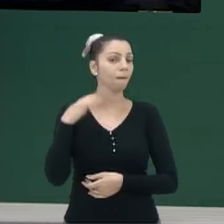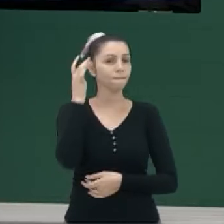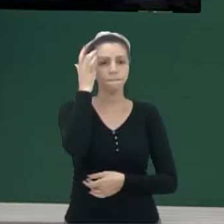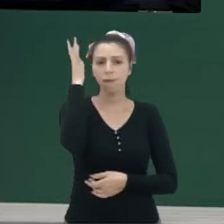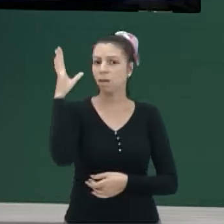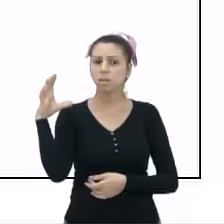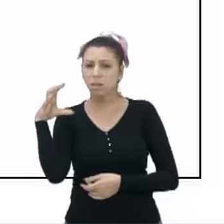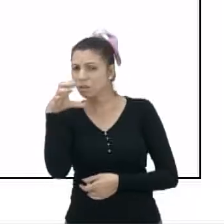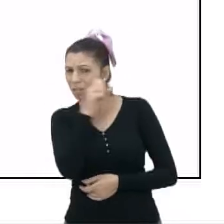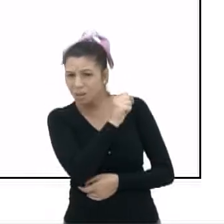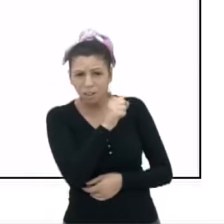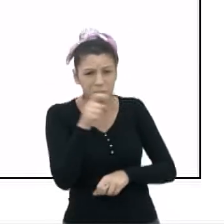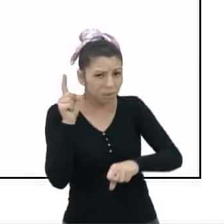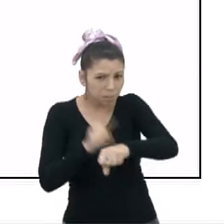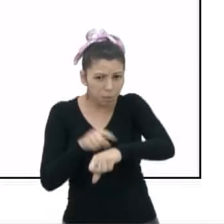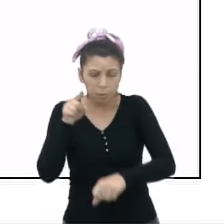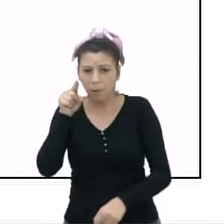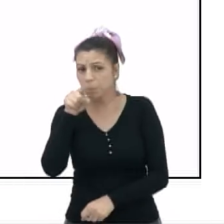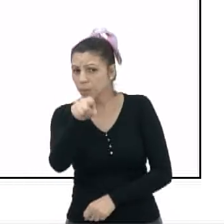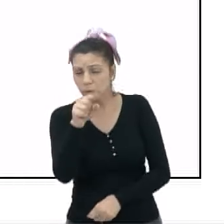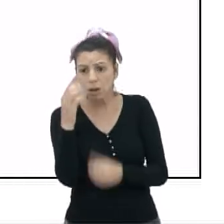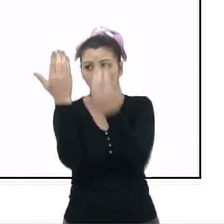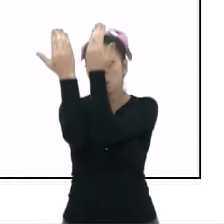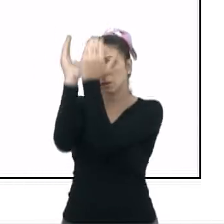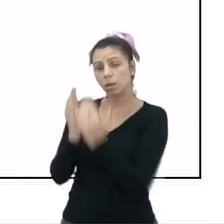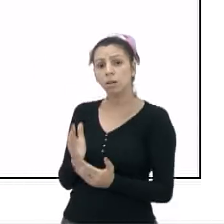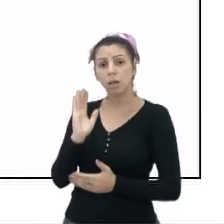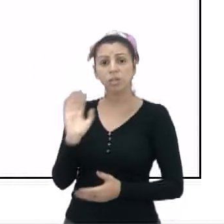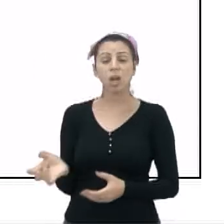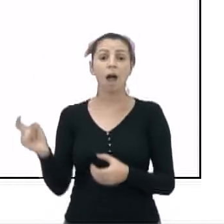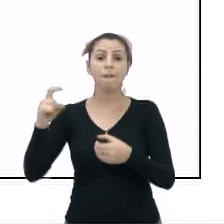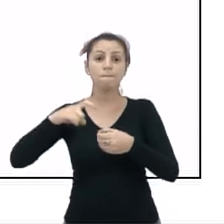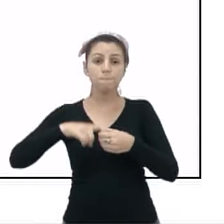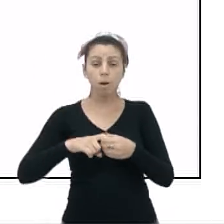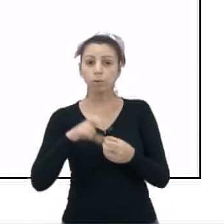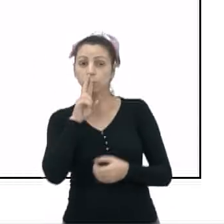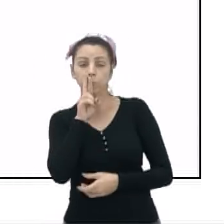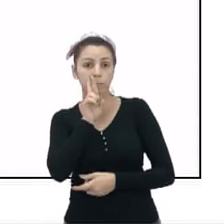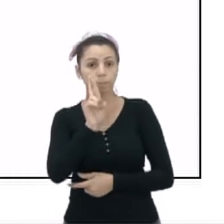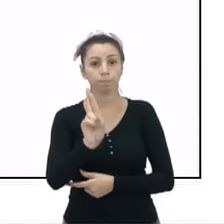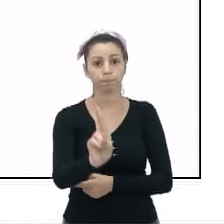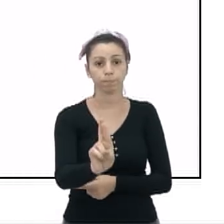bem rápido. Eu vou dar um minutinho rápido para vocês analisarem e a gente já volta na sequência com a resolução.